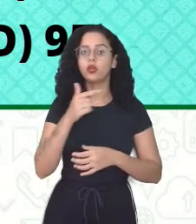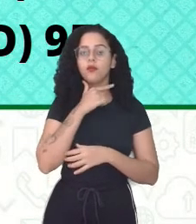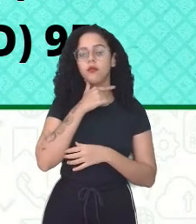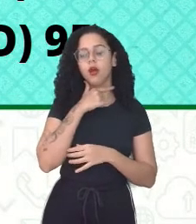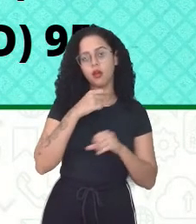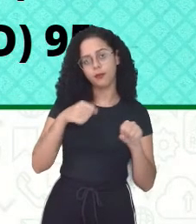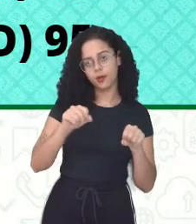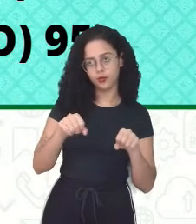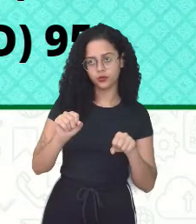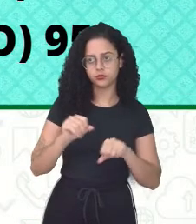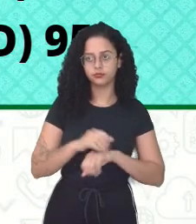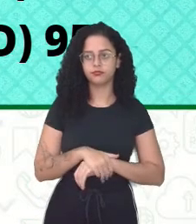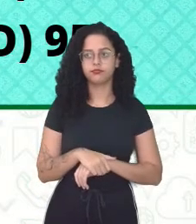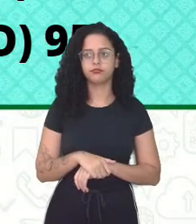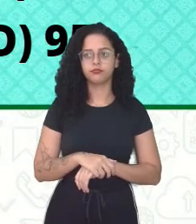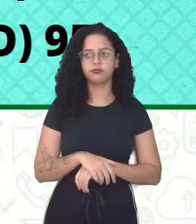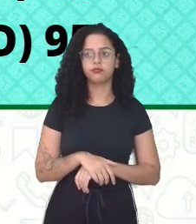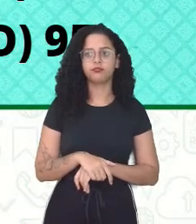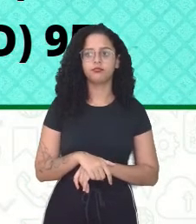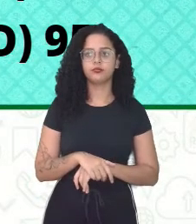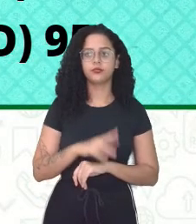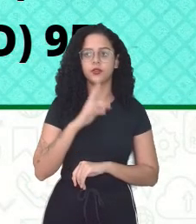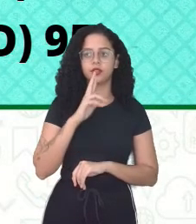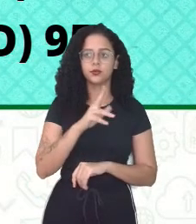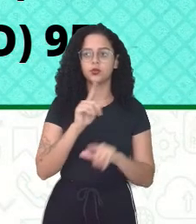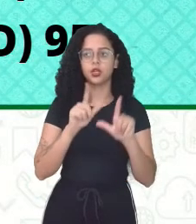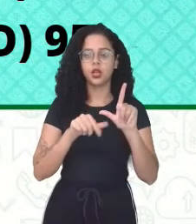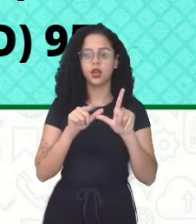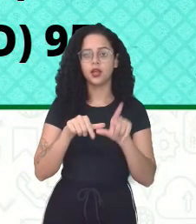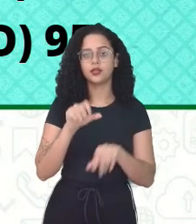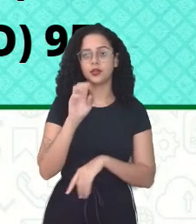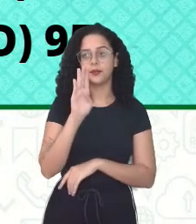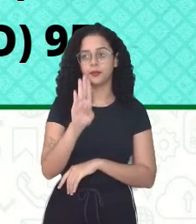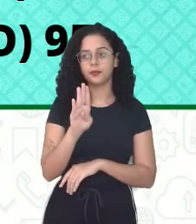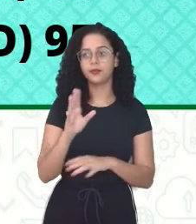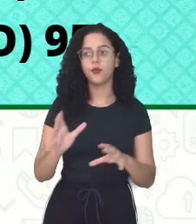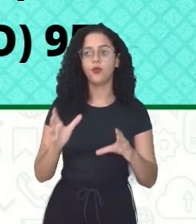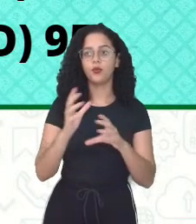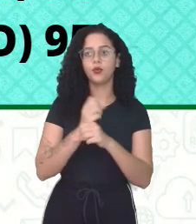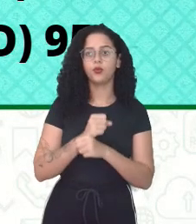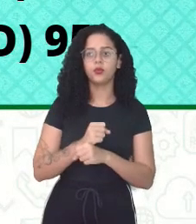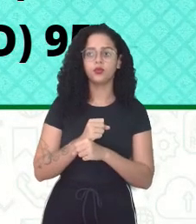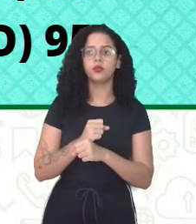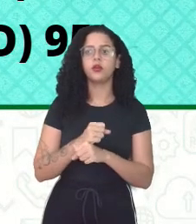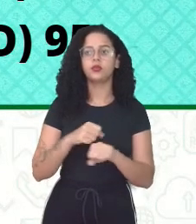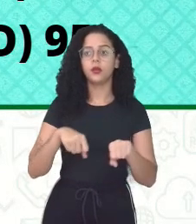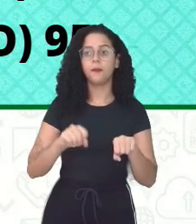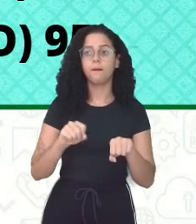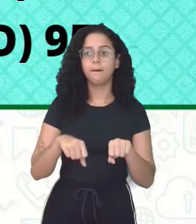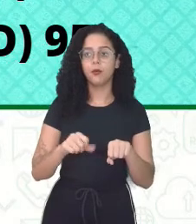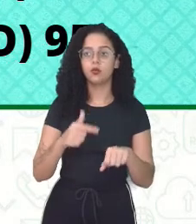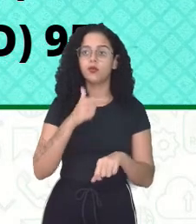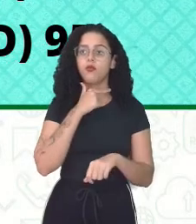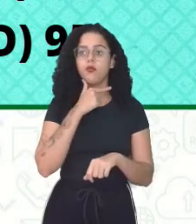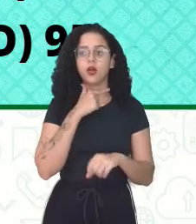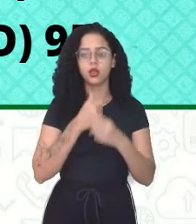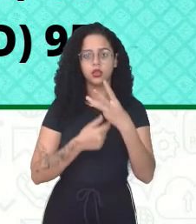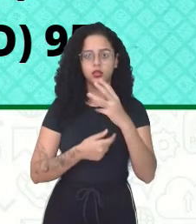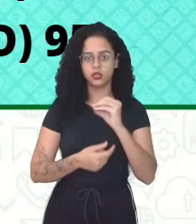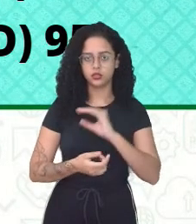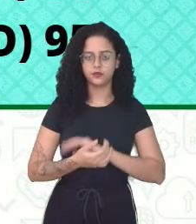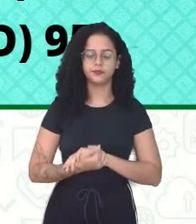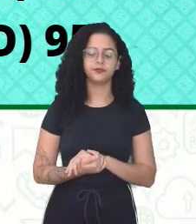motos e bicicletas. Não é isso? Bom, e o total de motos são